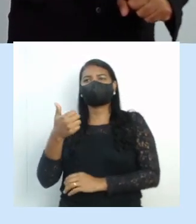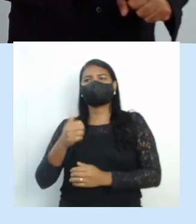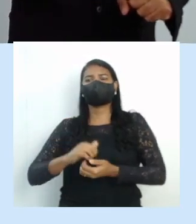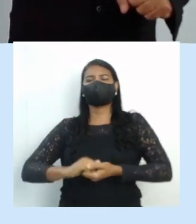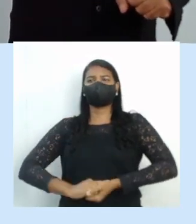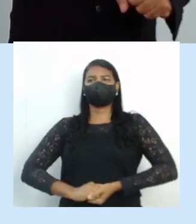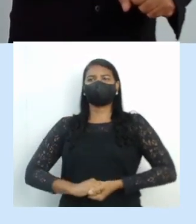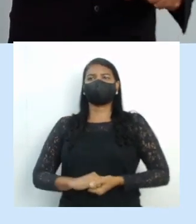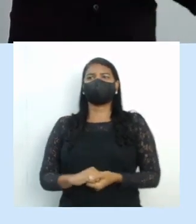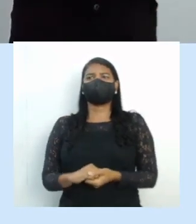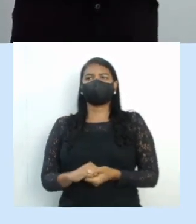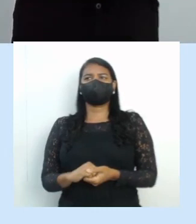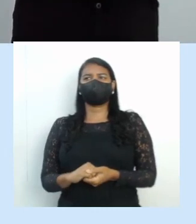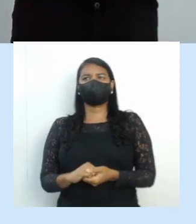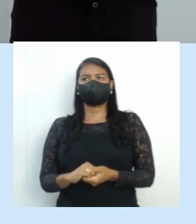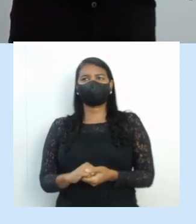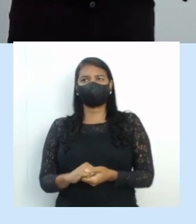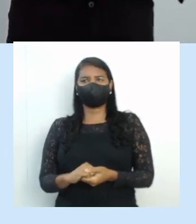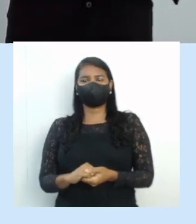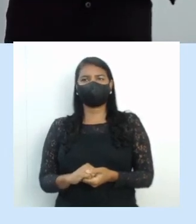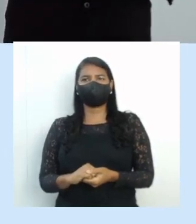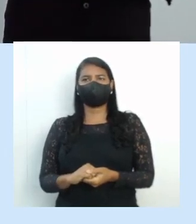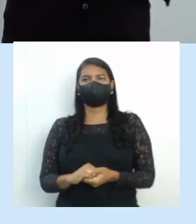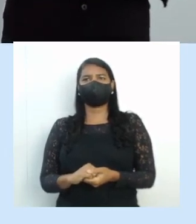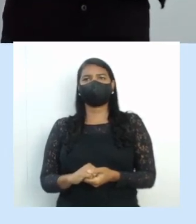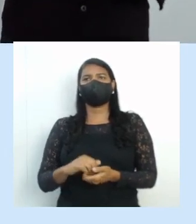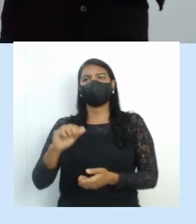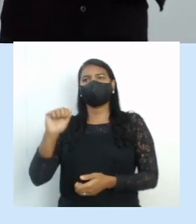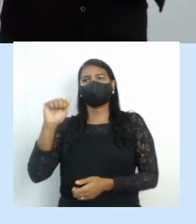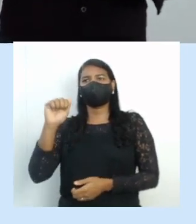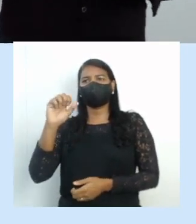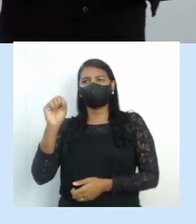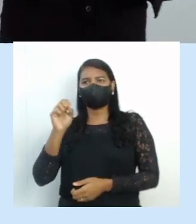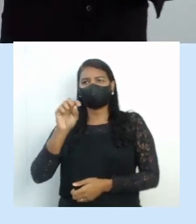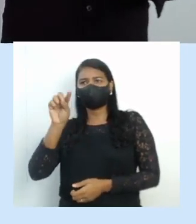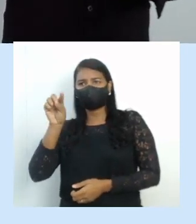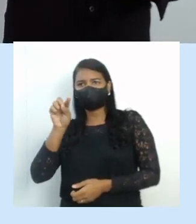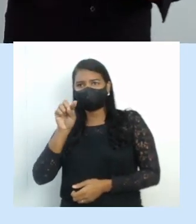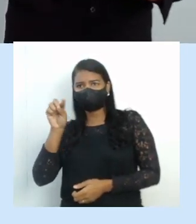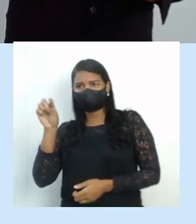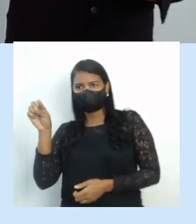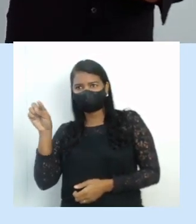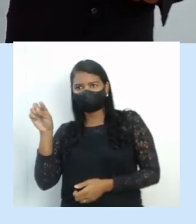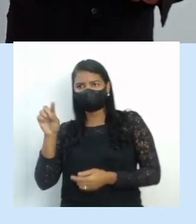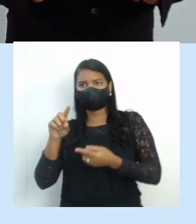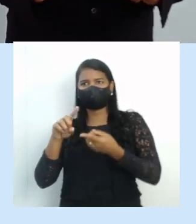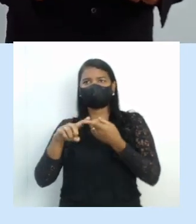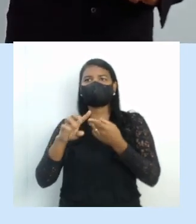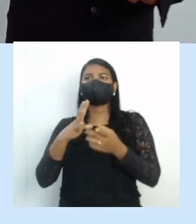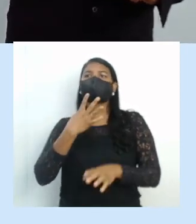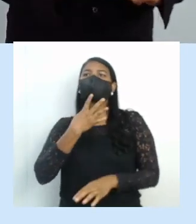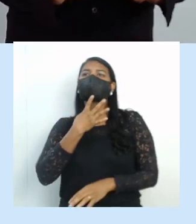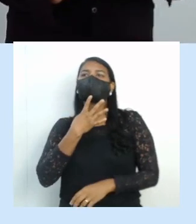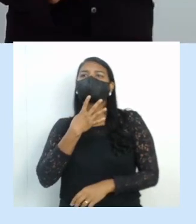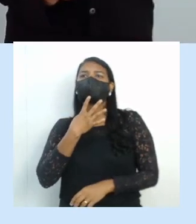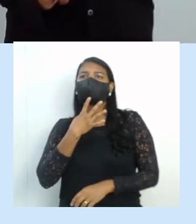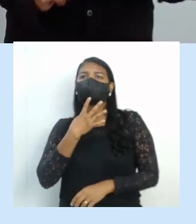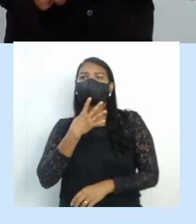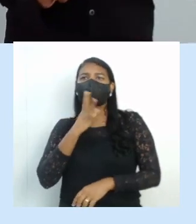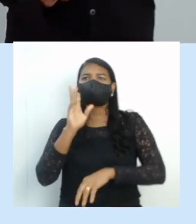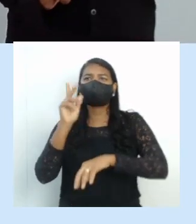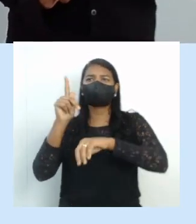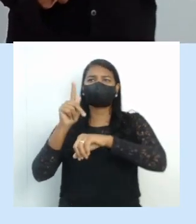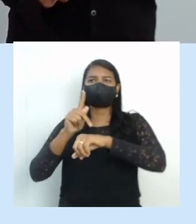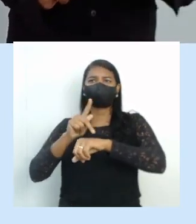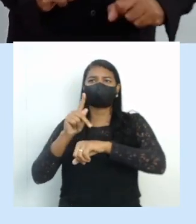tem assim, veja que tem um traço, né? Também conhecidas como